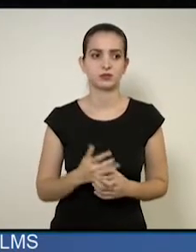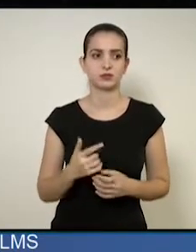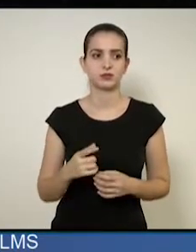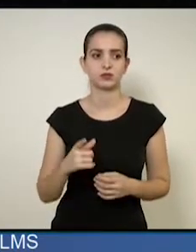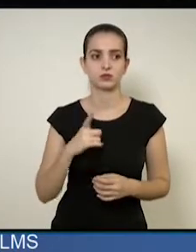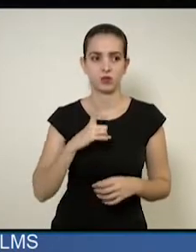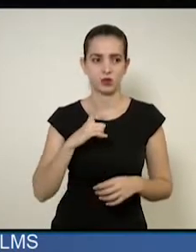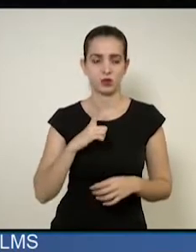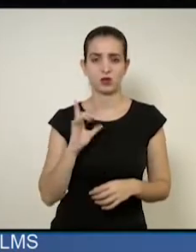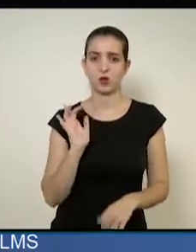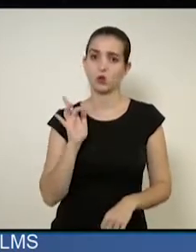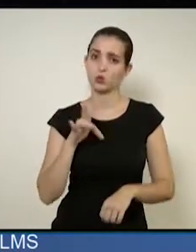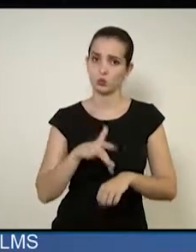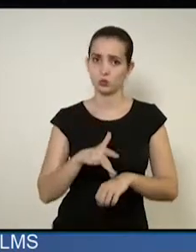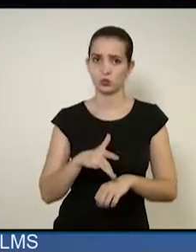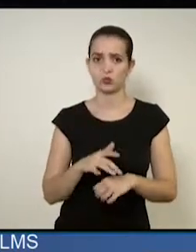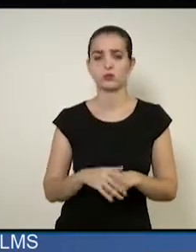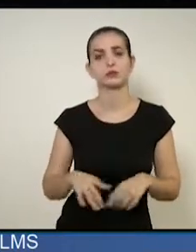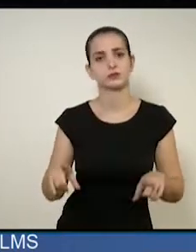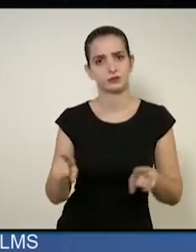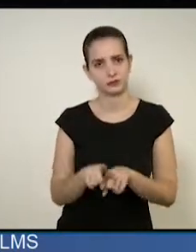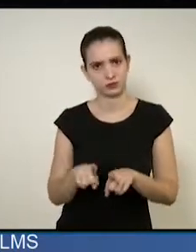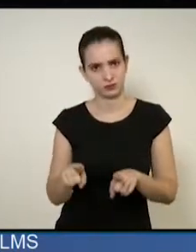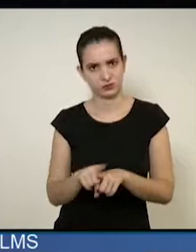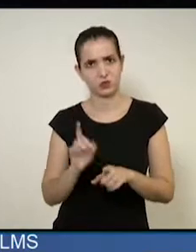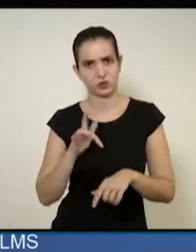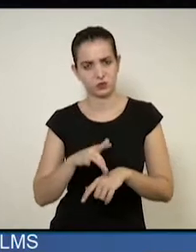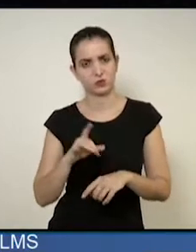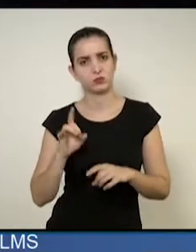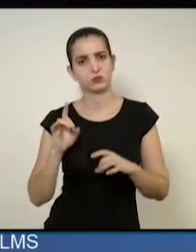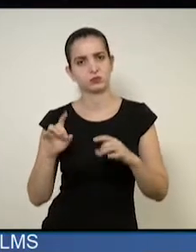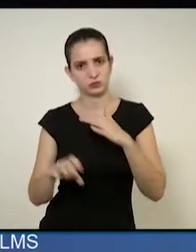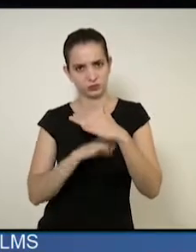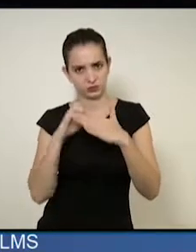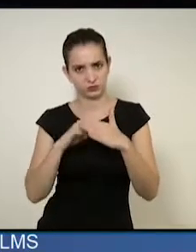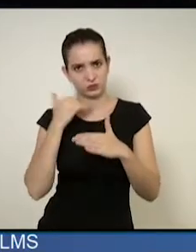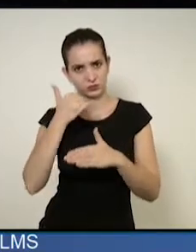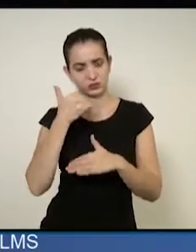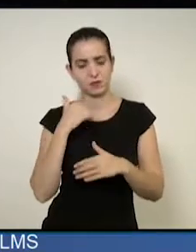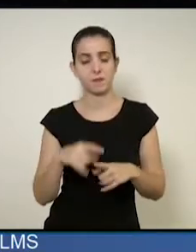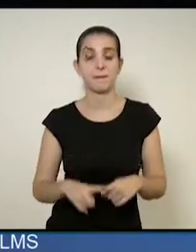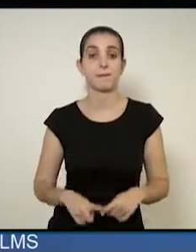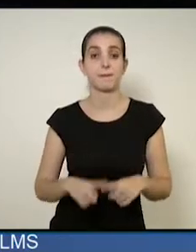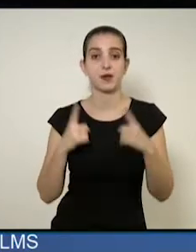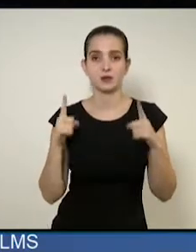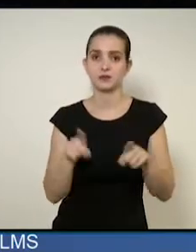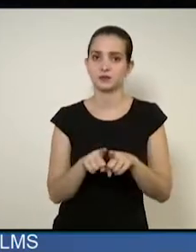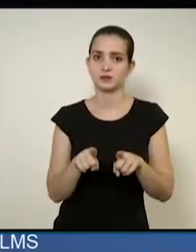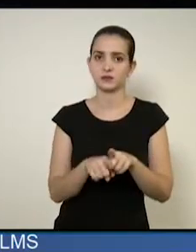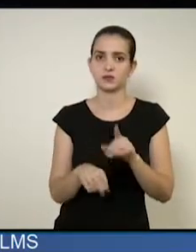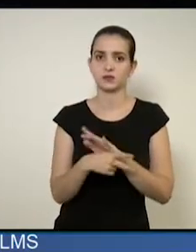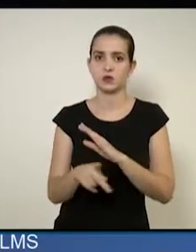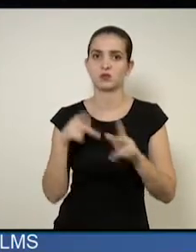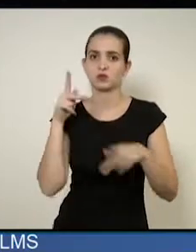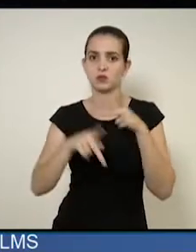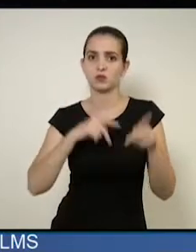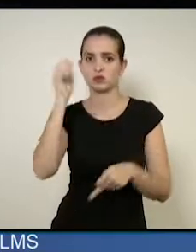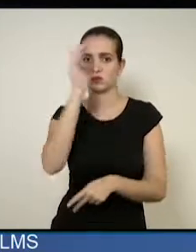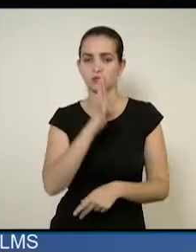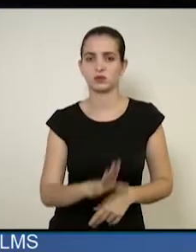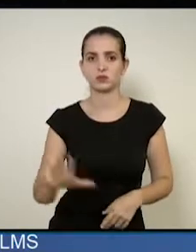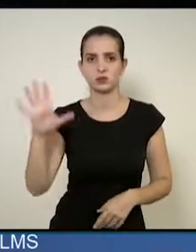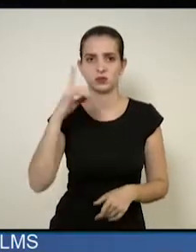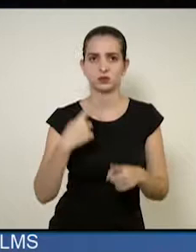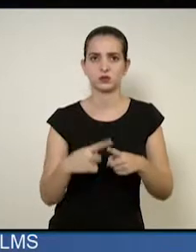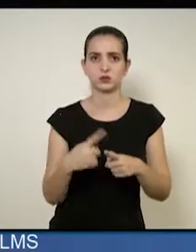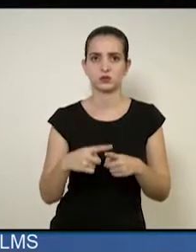A culpa também das operadoras, mas também da legislação brasileira, que, ao invés de